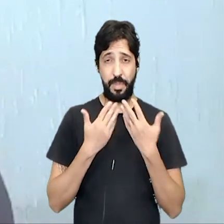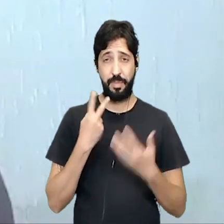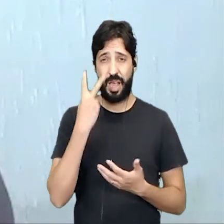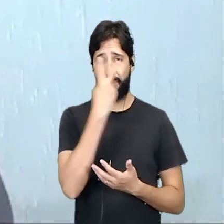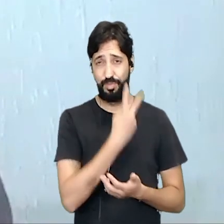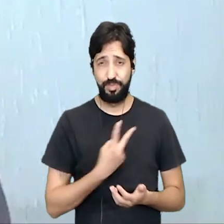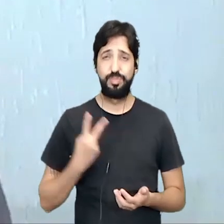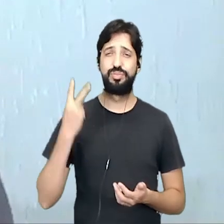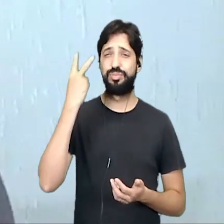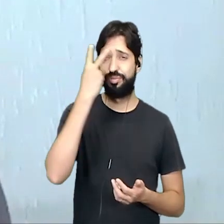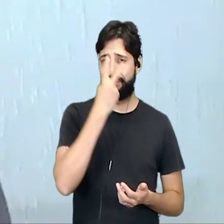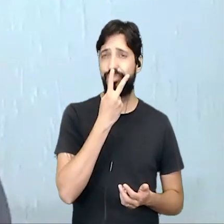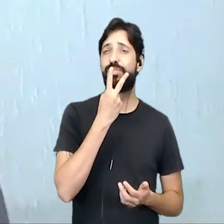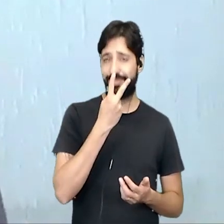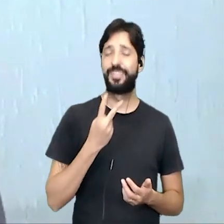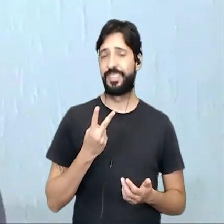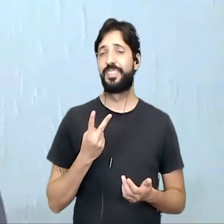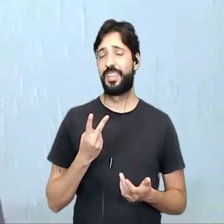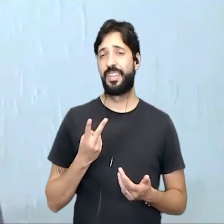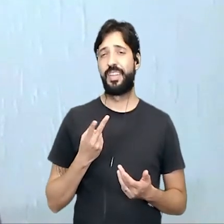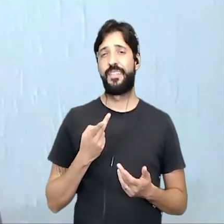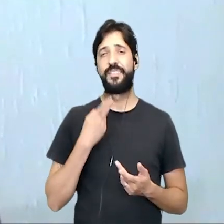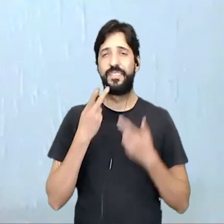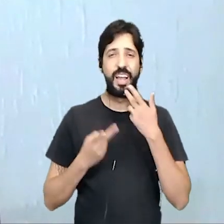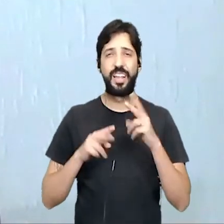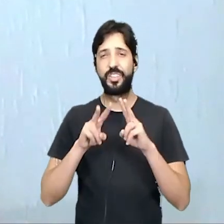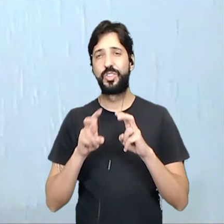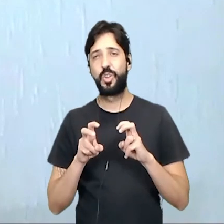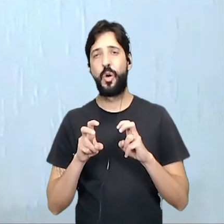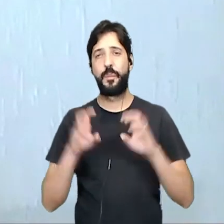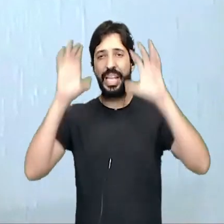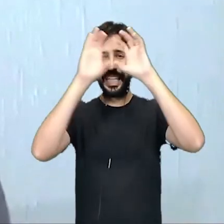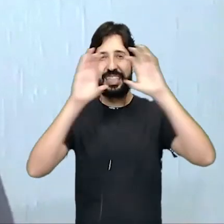Podíamos ficar, Abel, mais umas 2 horas